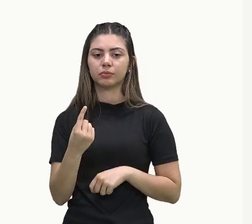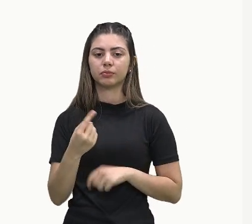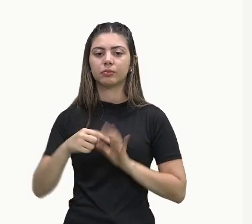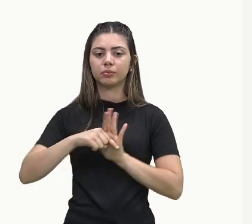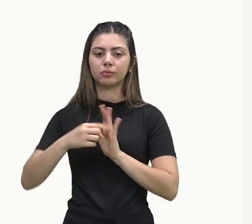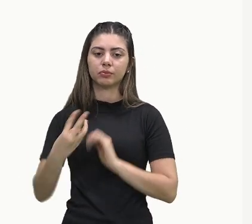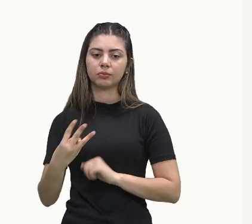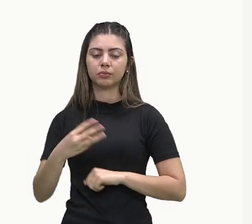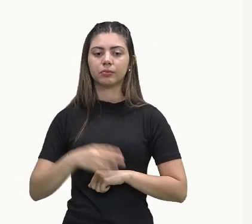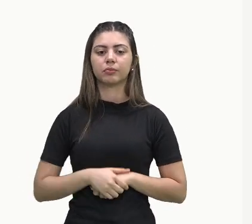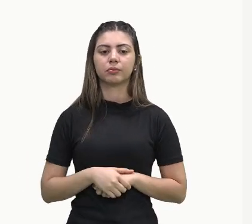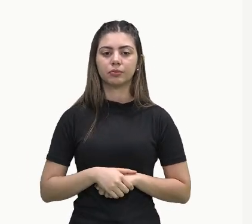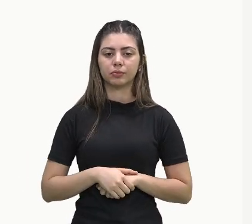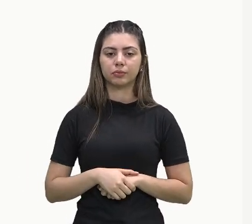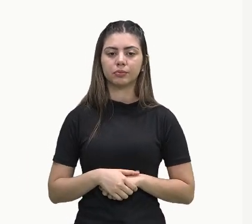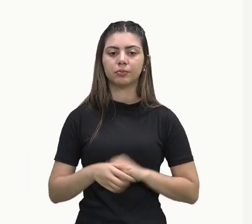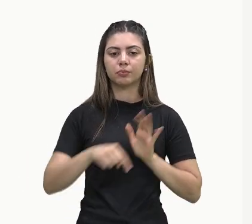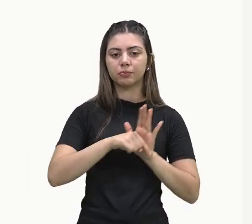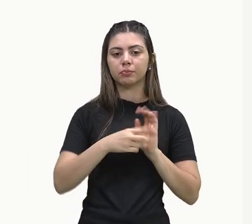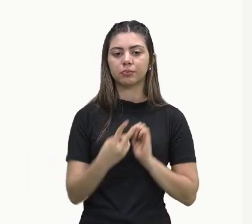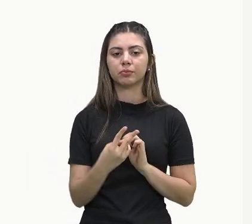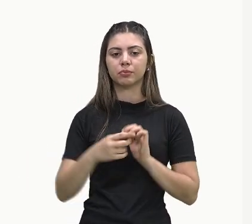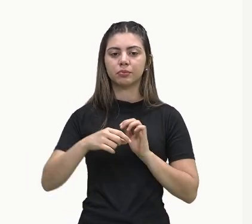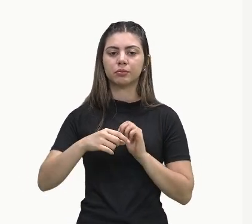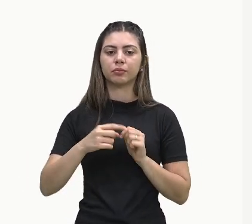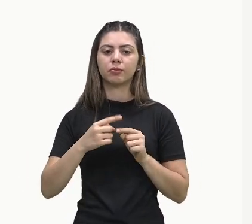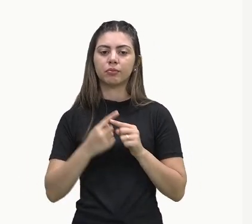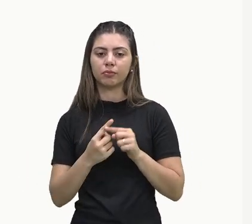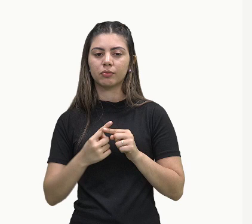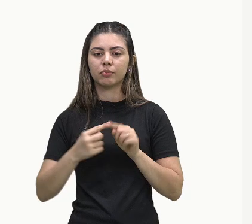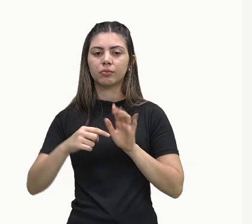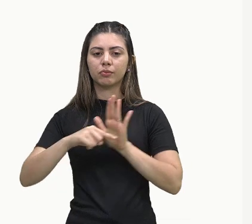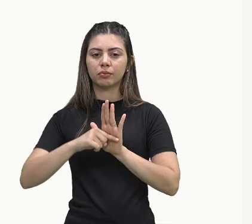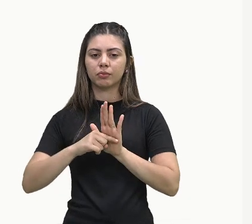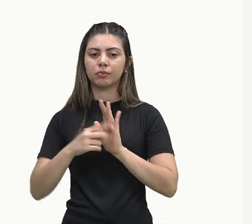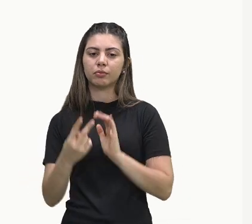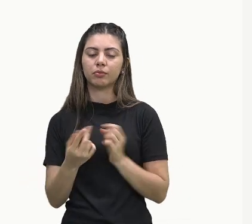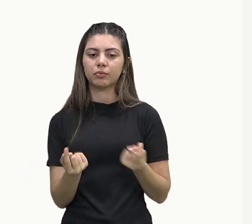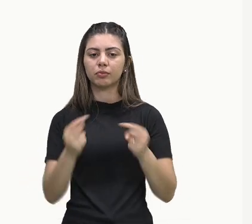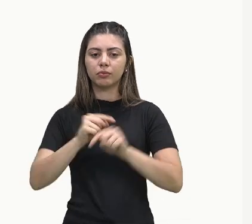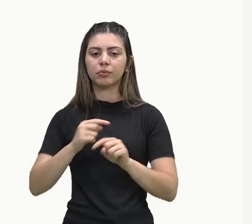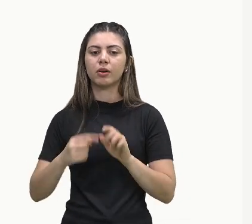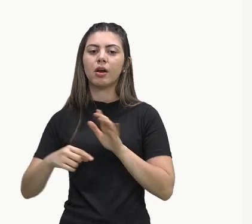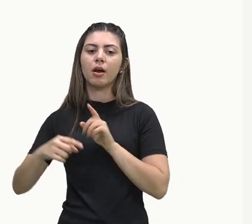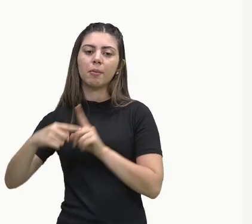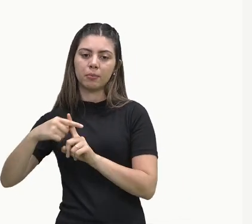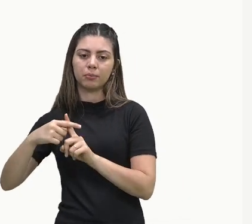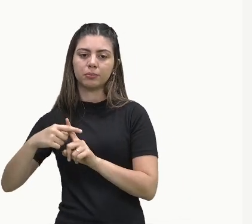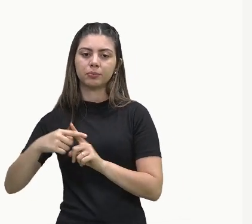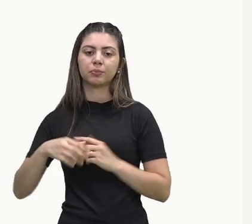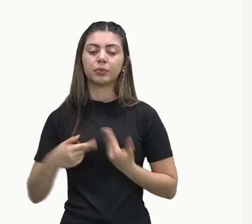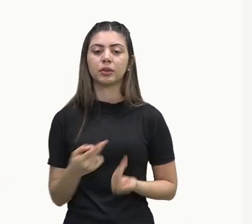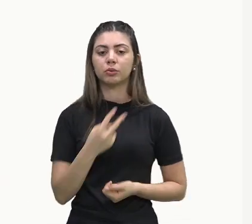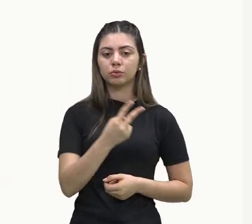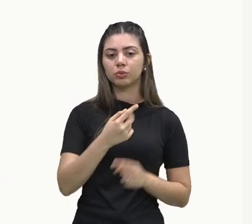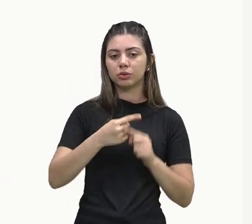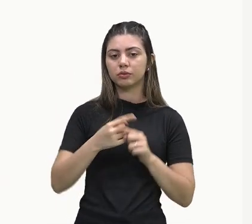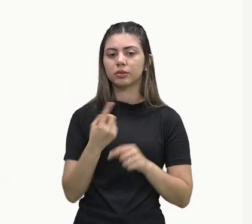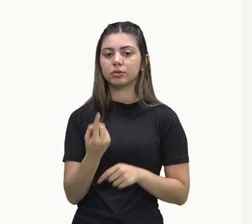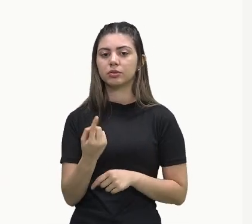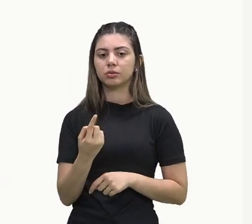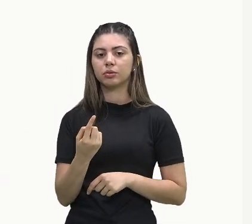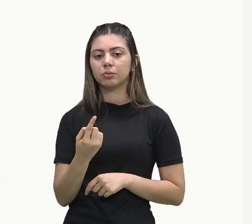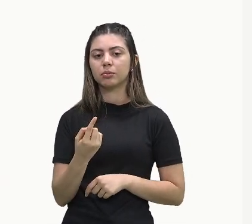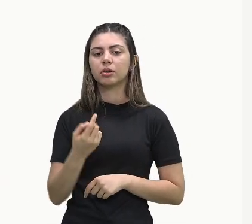- 3 -2 vai inverter o sinal vai ficar positivo aqui né 2 x 1 2